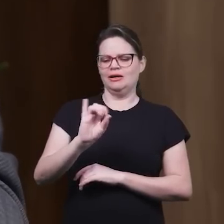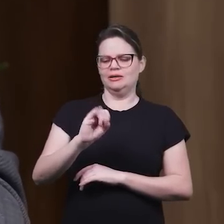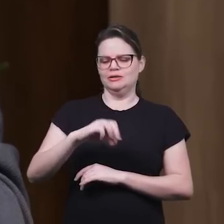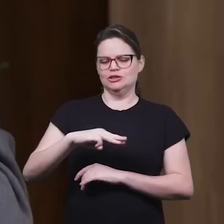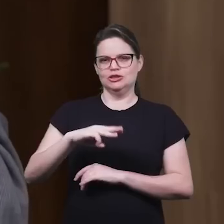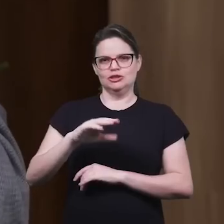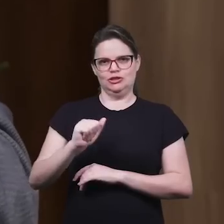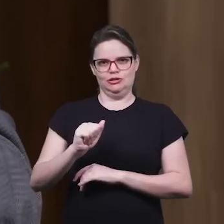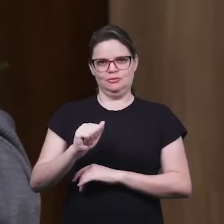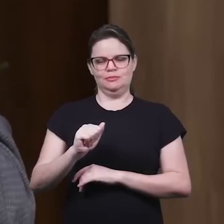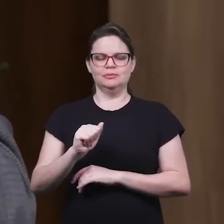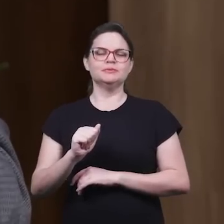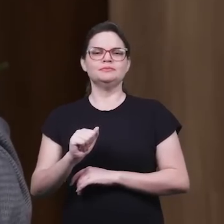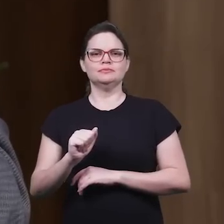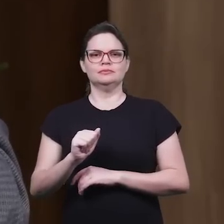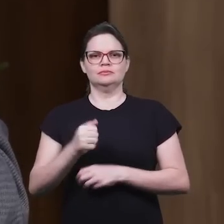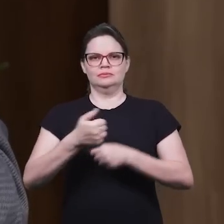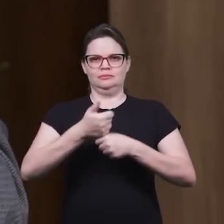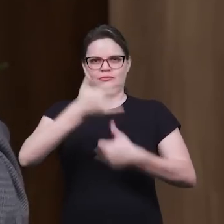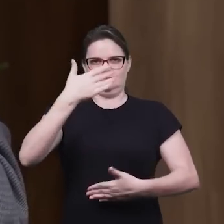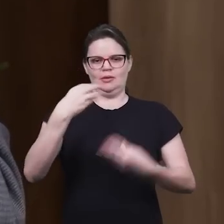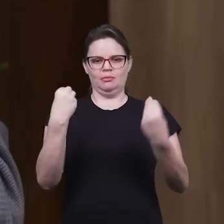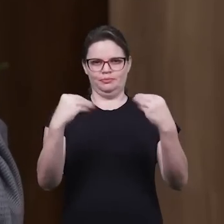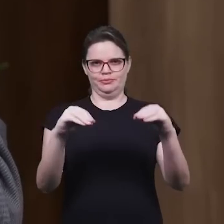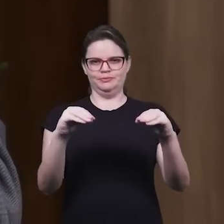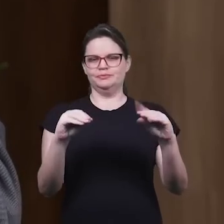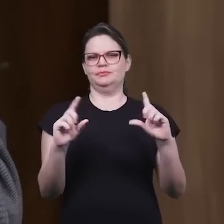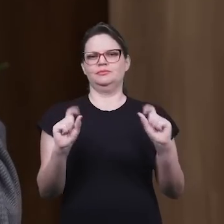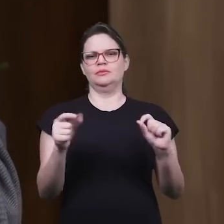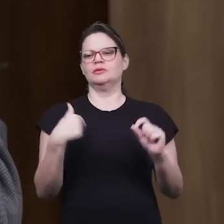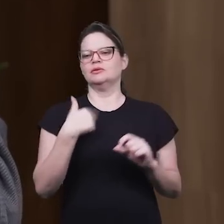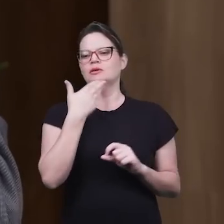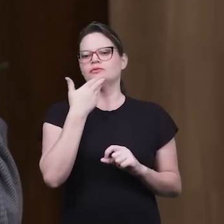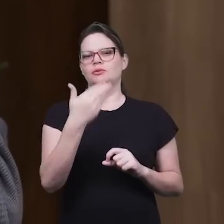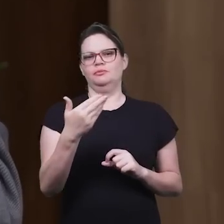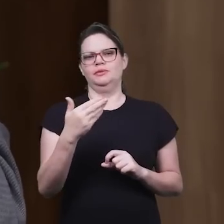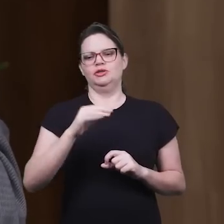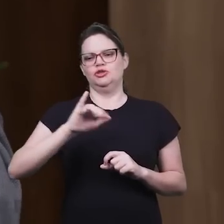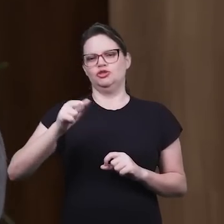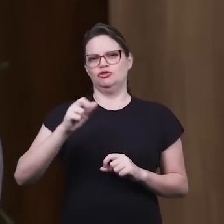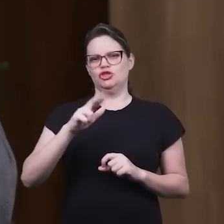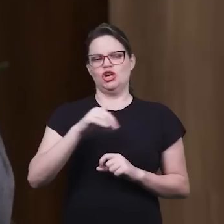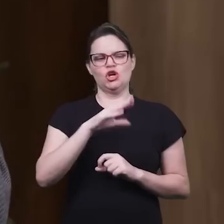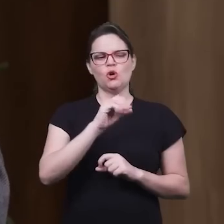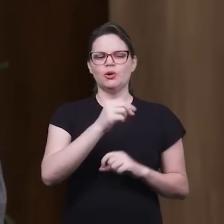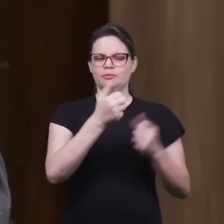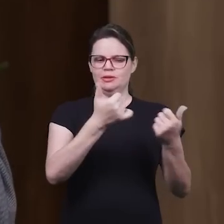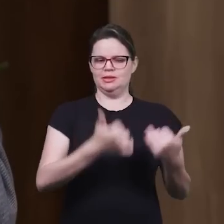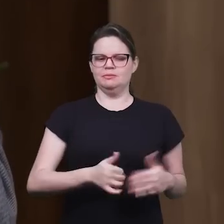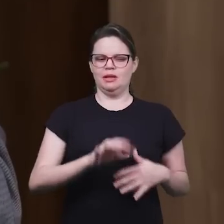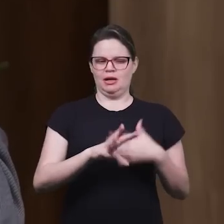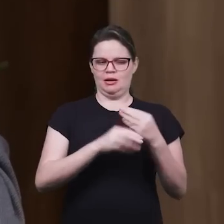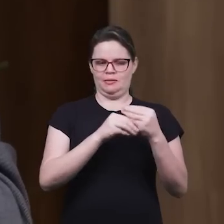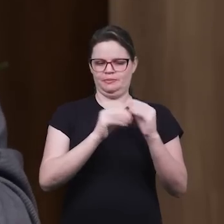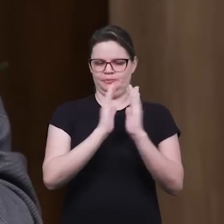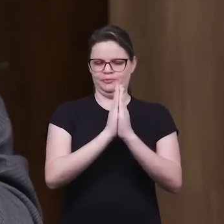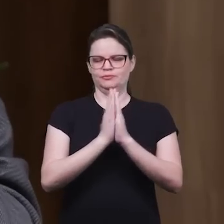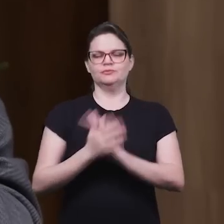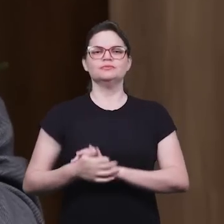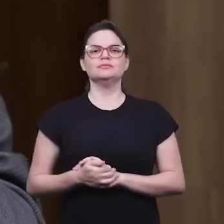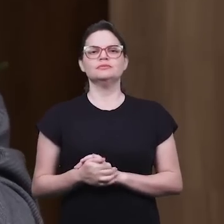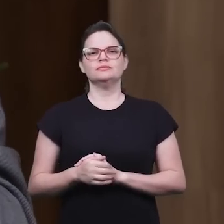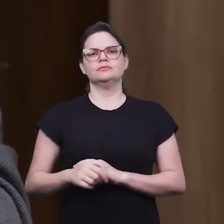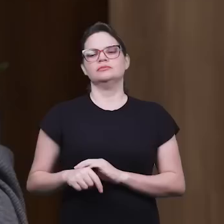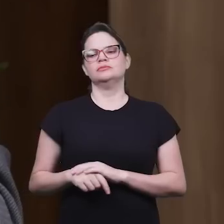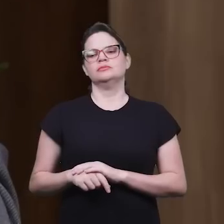Duarte lá no canal do YouTube. E eu vou pedir para o Jerônimo falar um pouquinho desse comentário dela. Ela disse